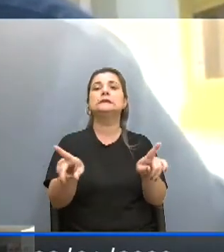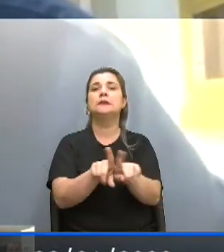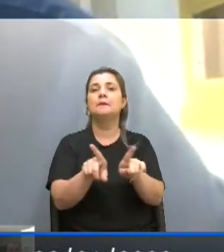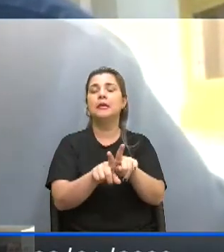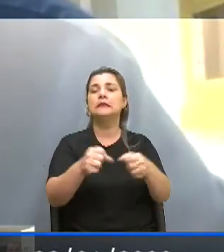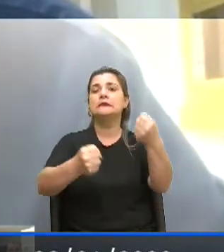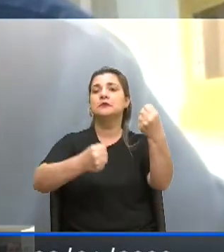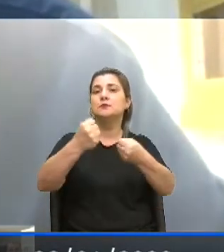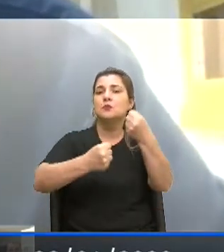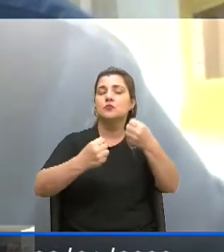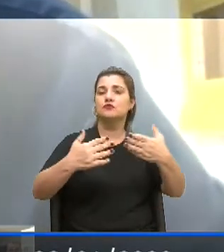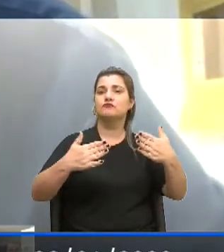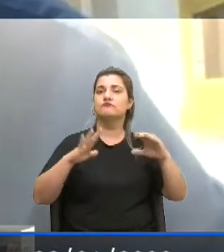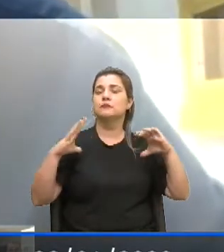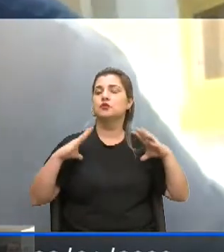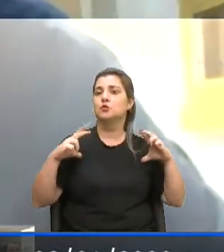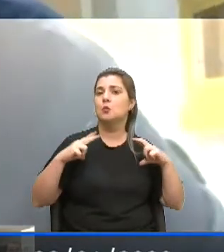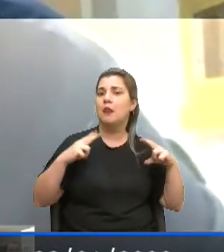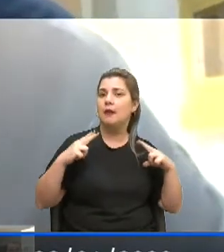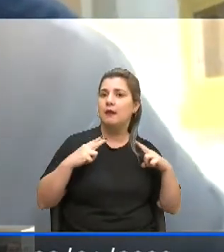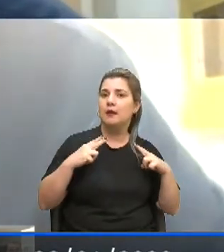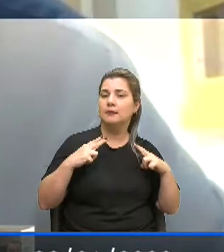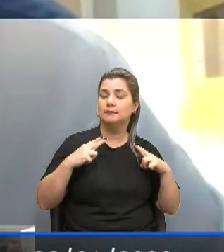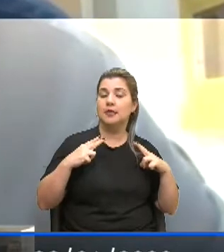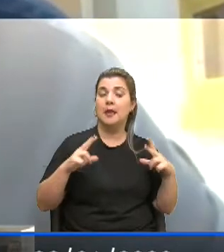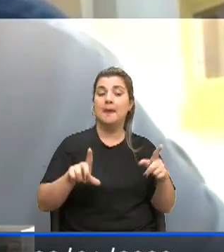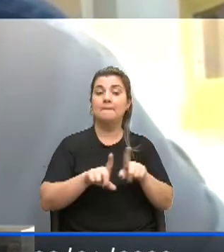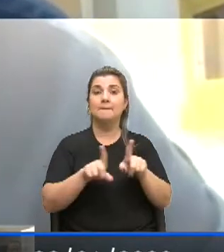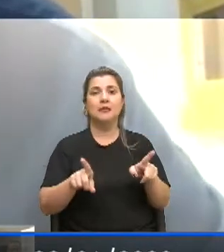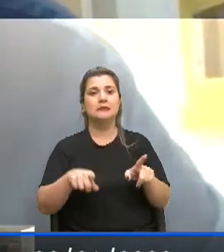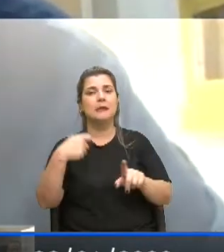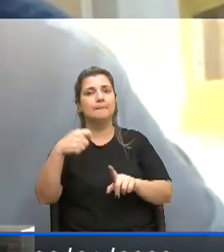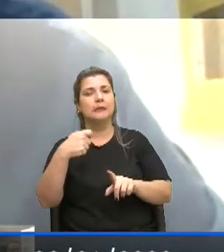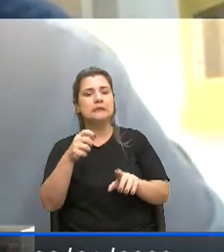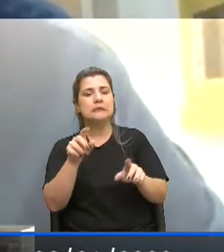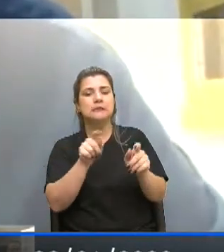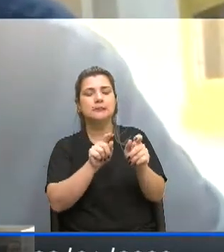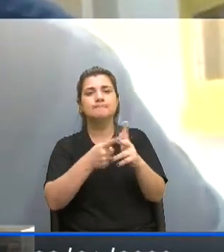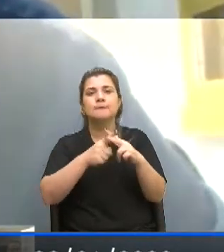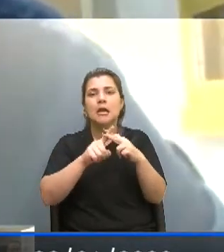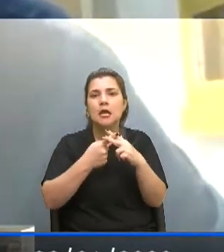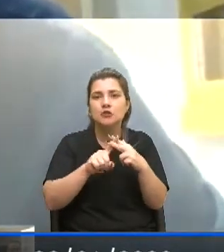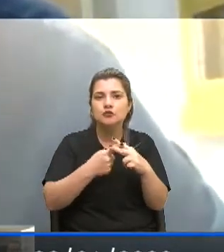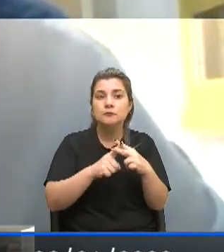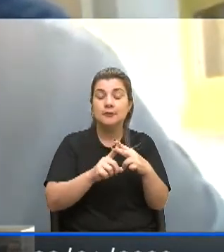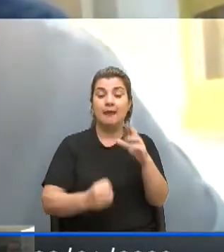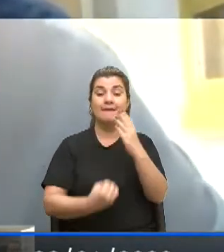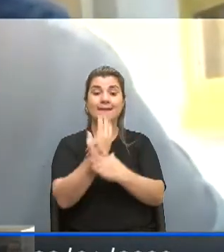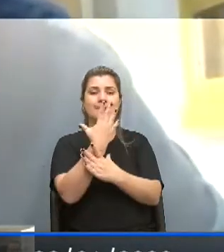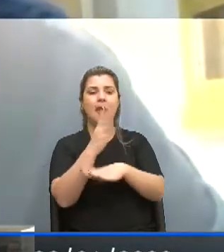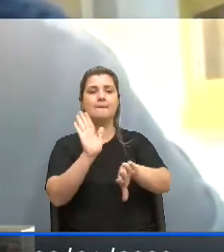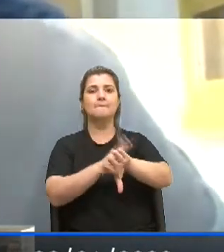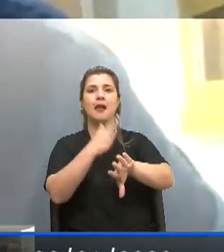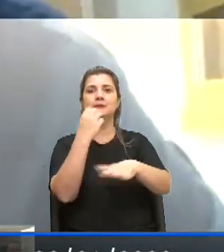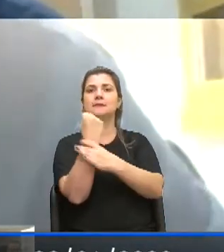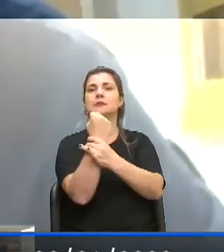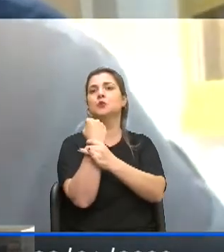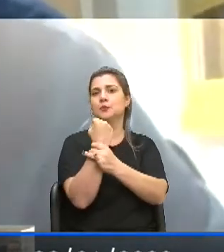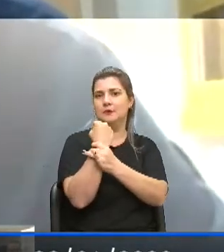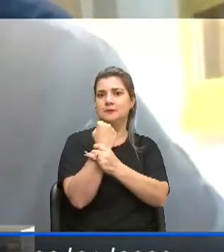outros setores que pararam, nós temos que ajustar e criar mais seguranças, que esse foi sempre o nosso foco número um, e